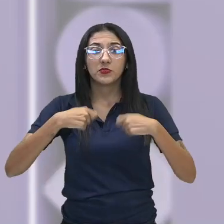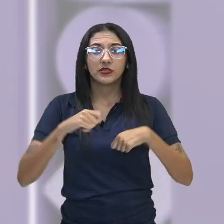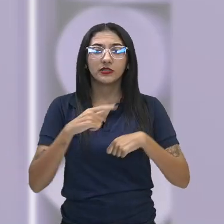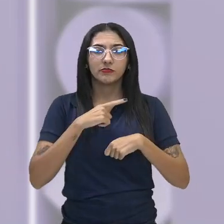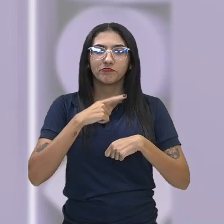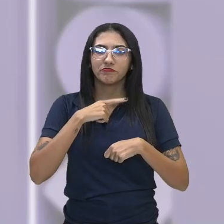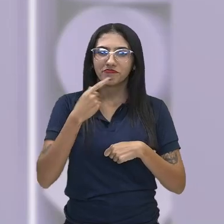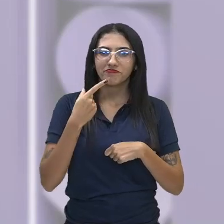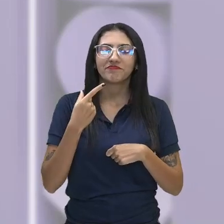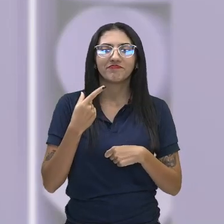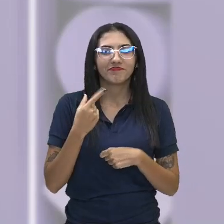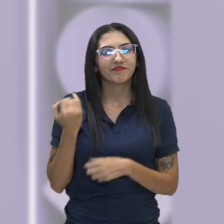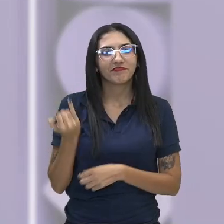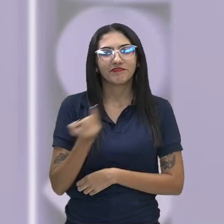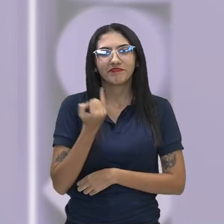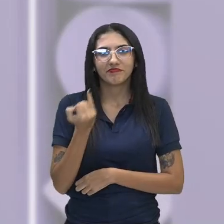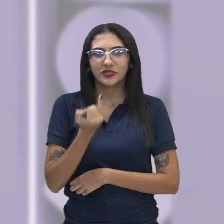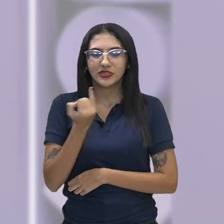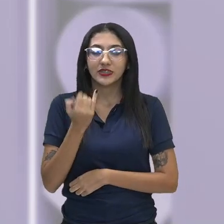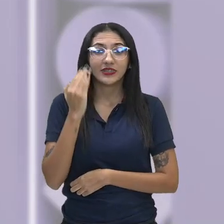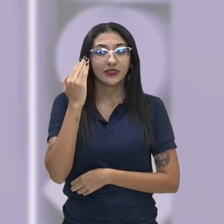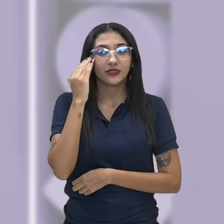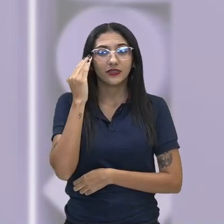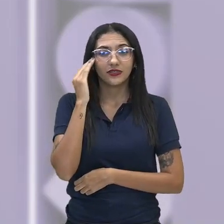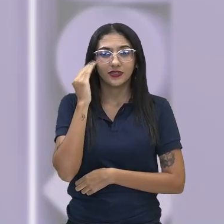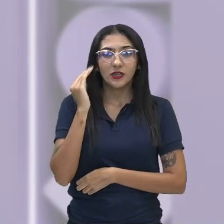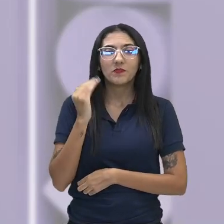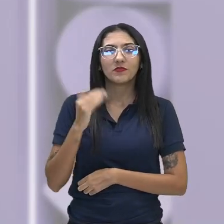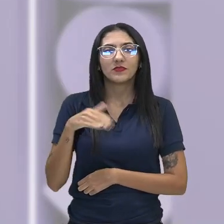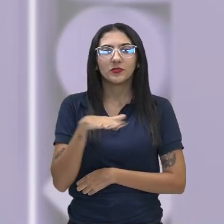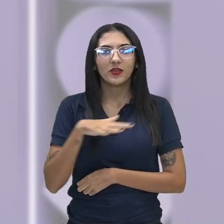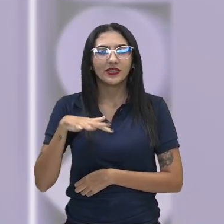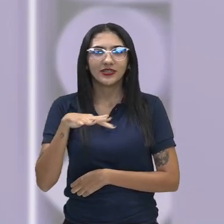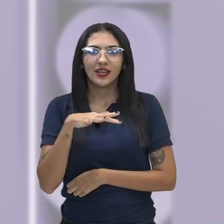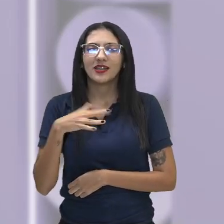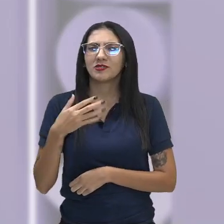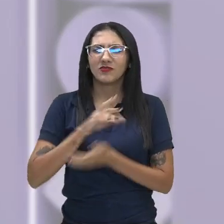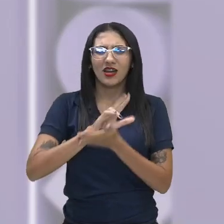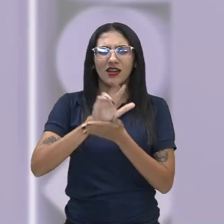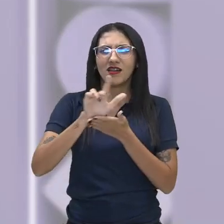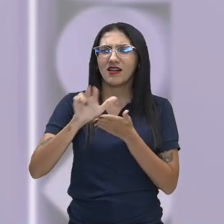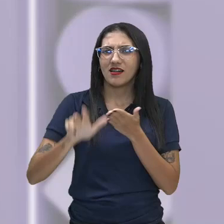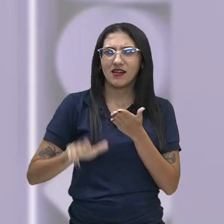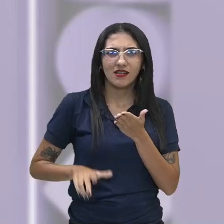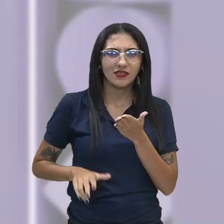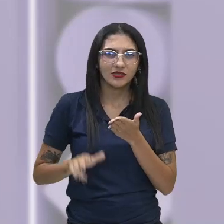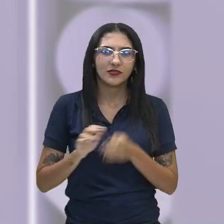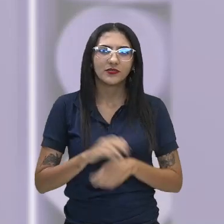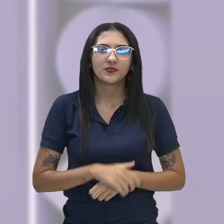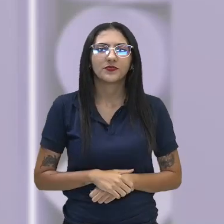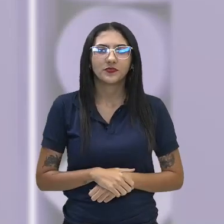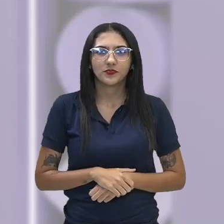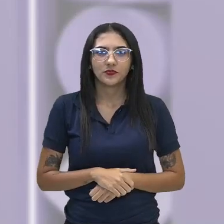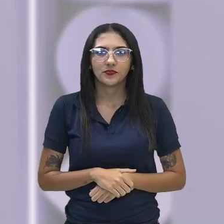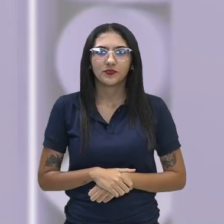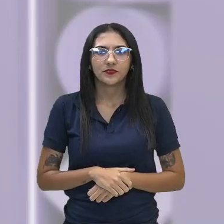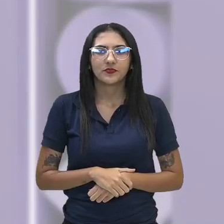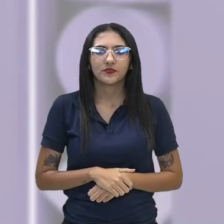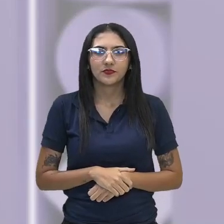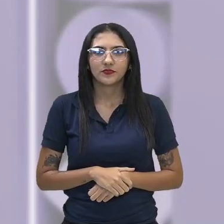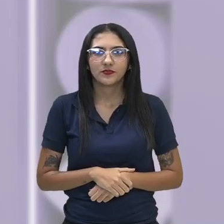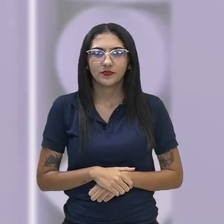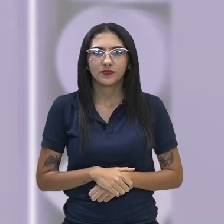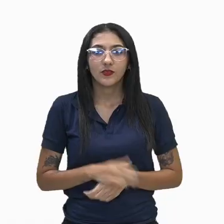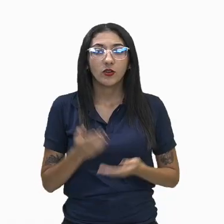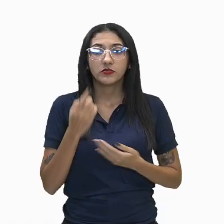mais do que nunca, entender que nós estamos numa sociedade de diversidade. E aqui vamos olhar algumas ideias